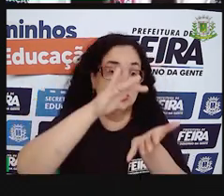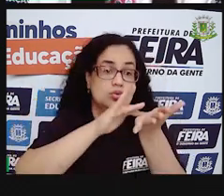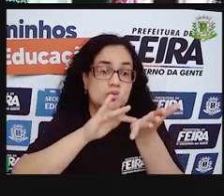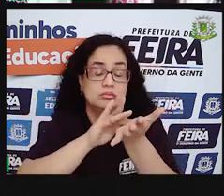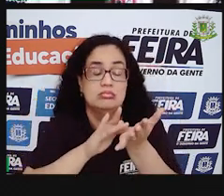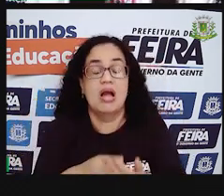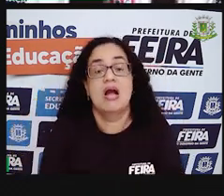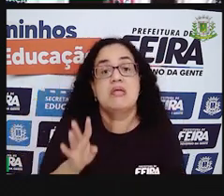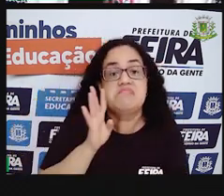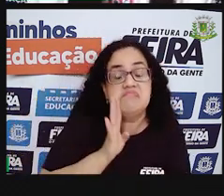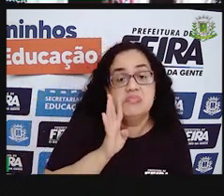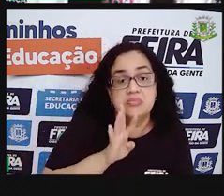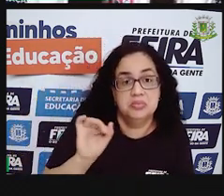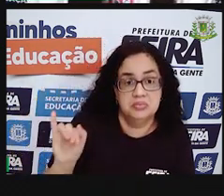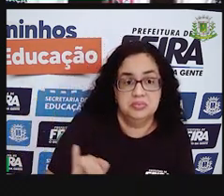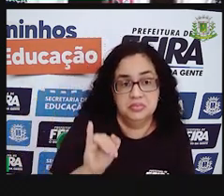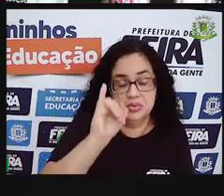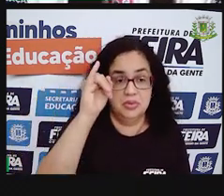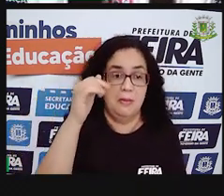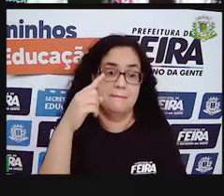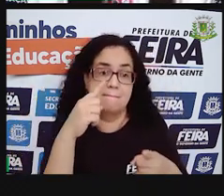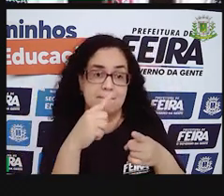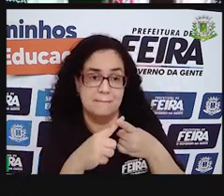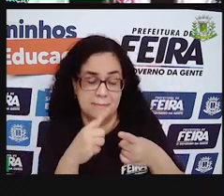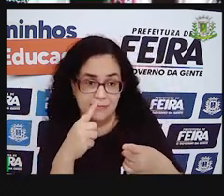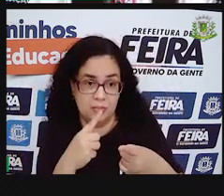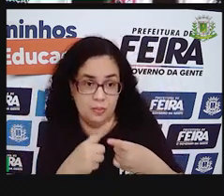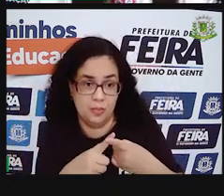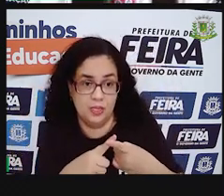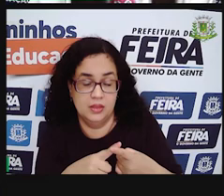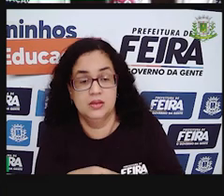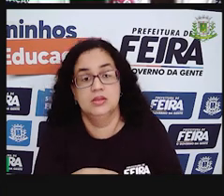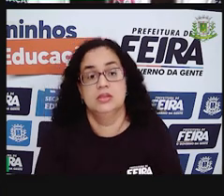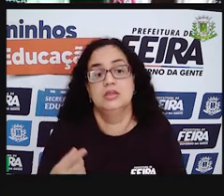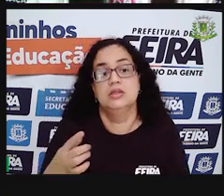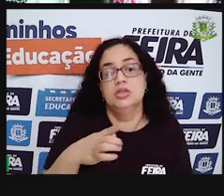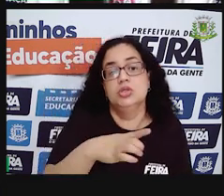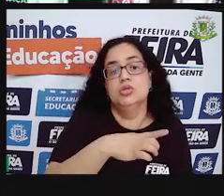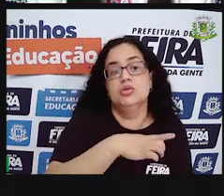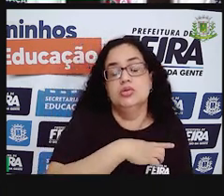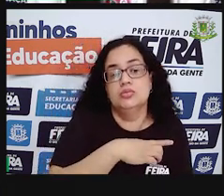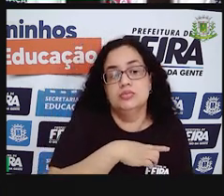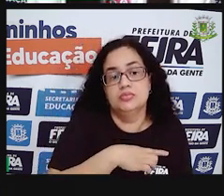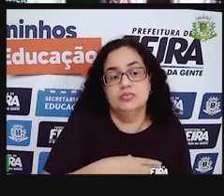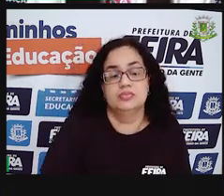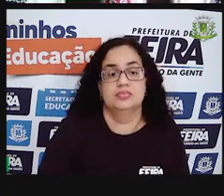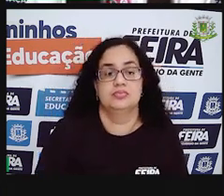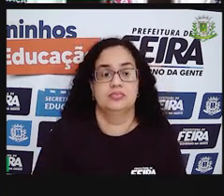muito grande, porque eles iam incorporando, né, iam